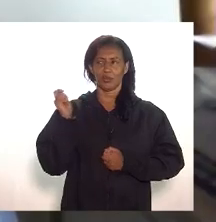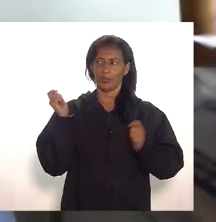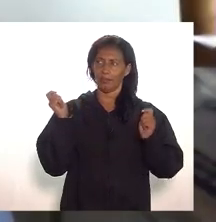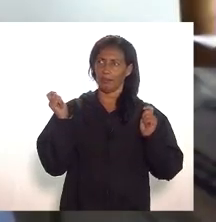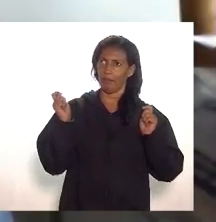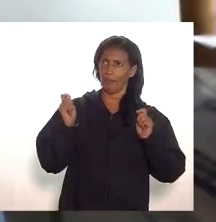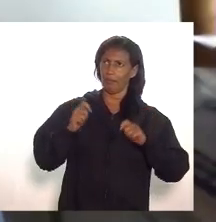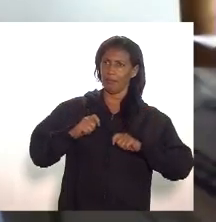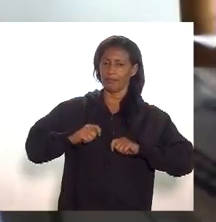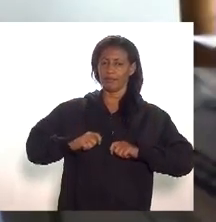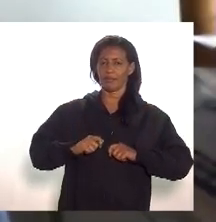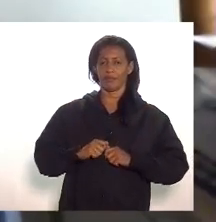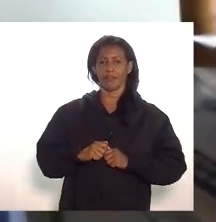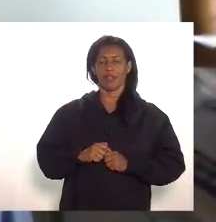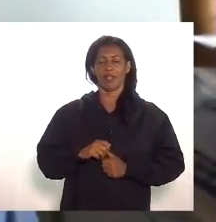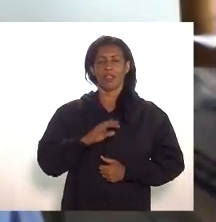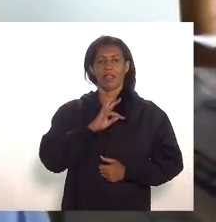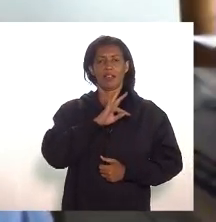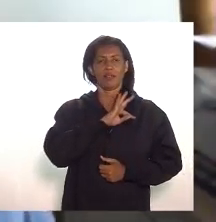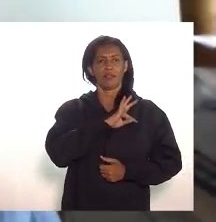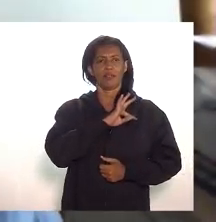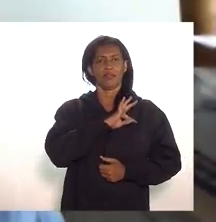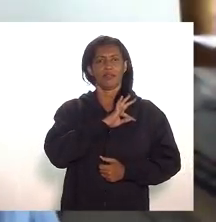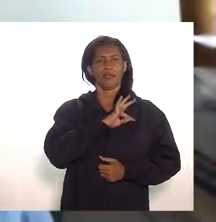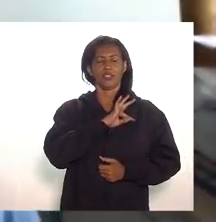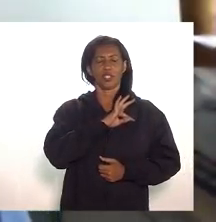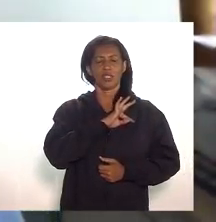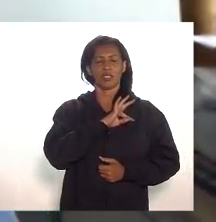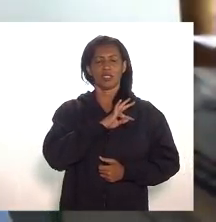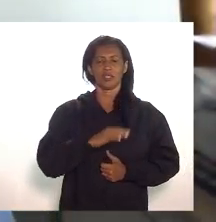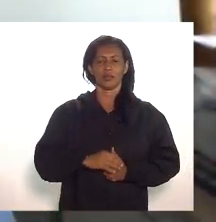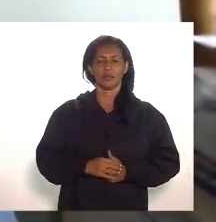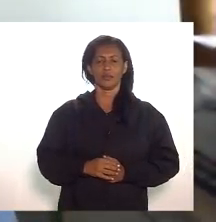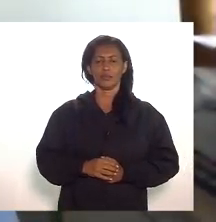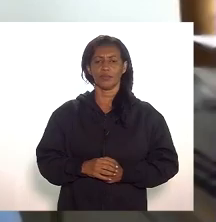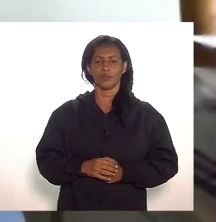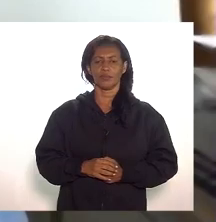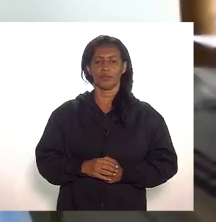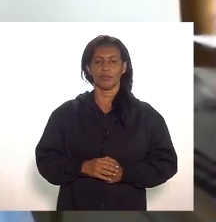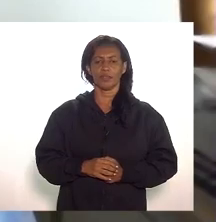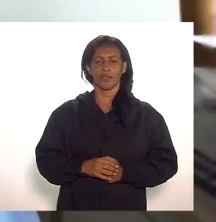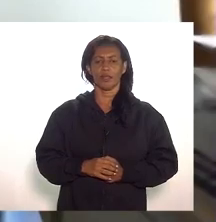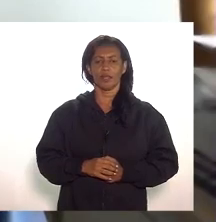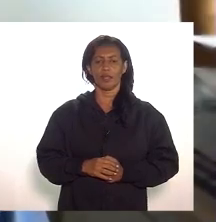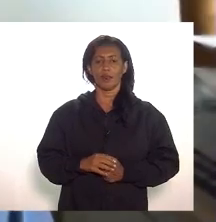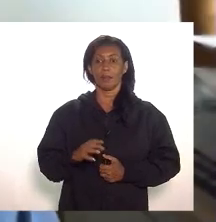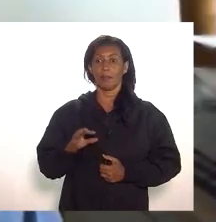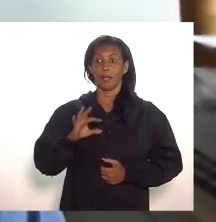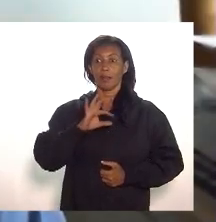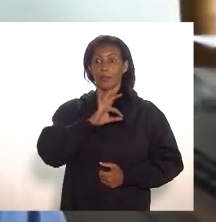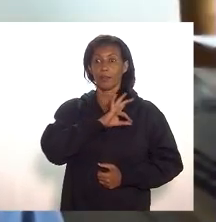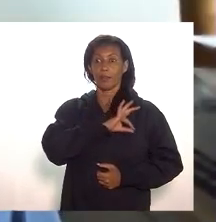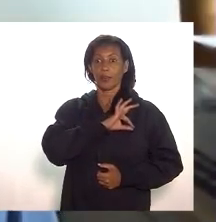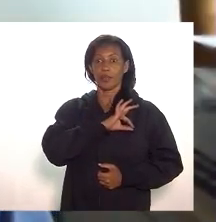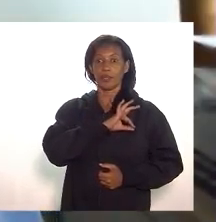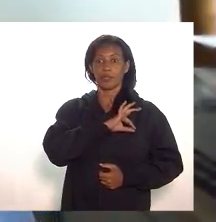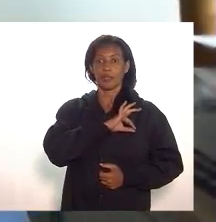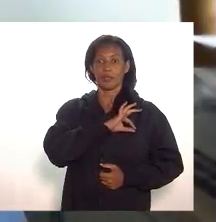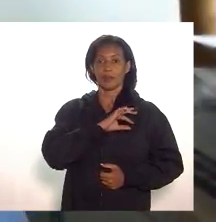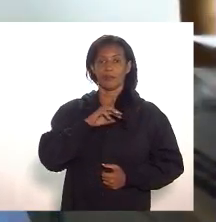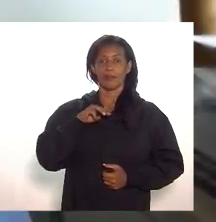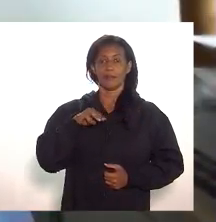estejam sujeitas à fiscalização veicular pela Polícia Militar,